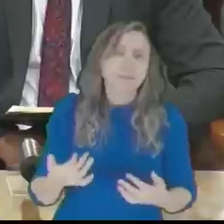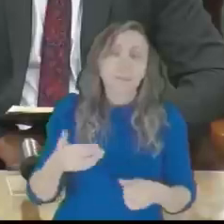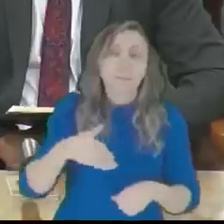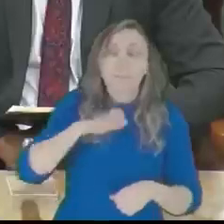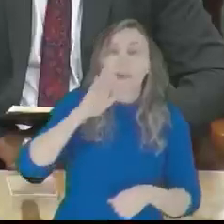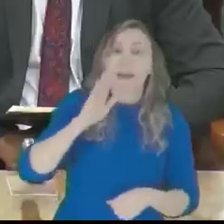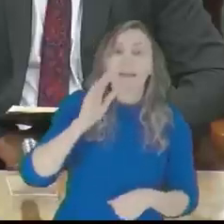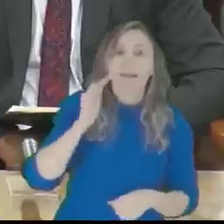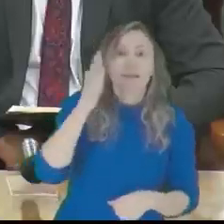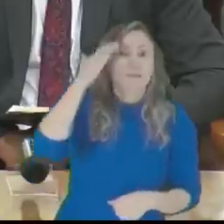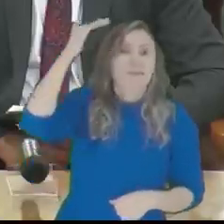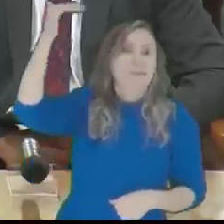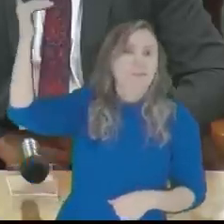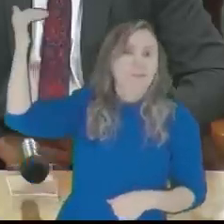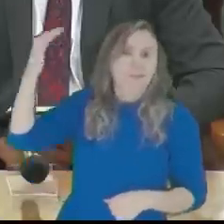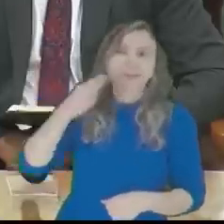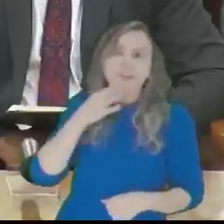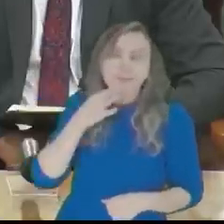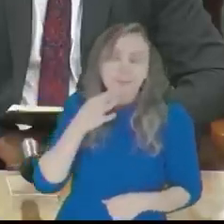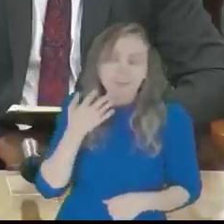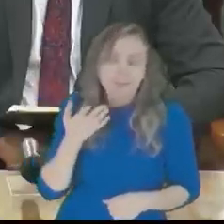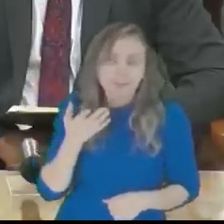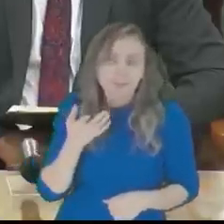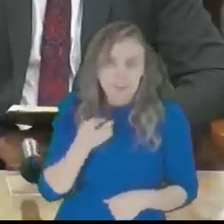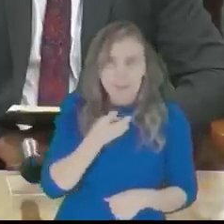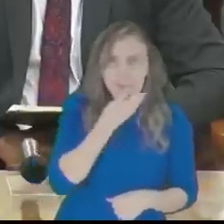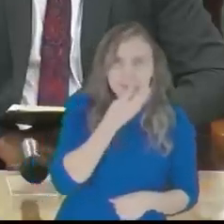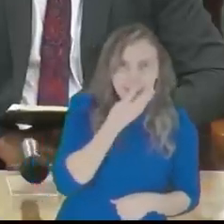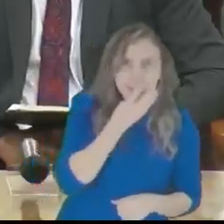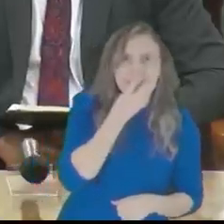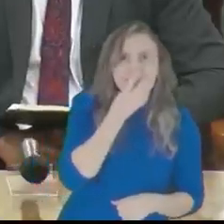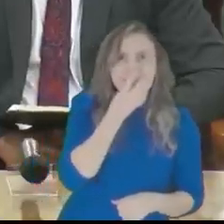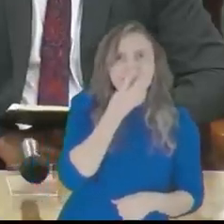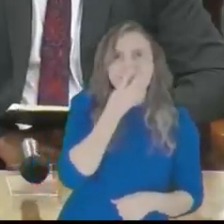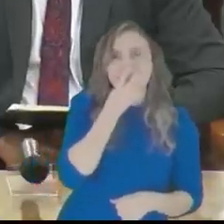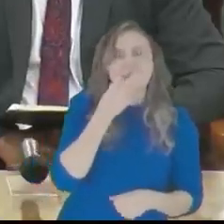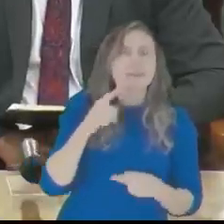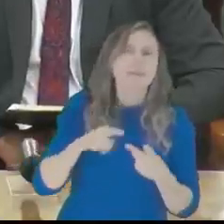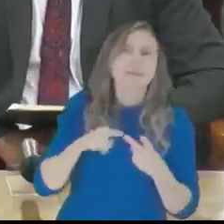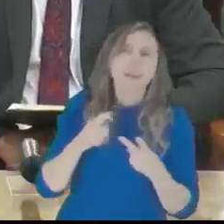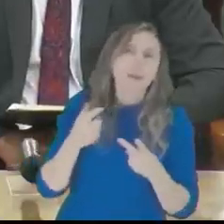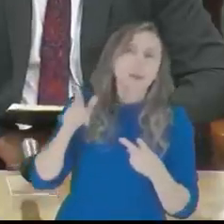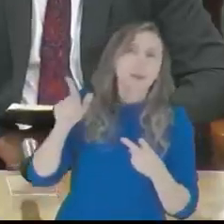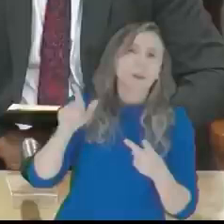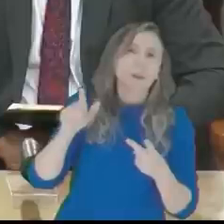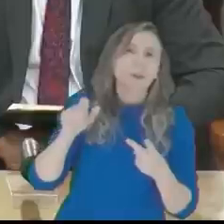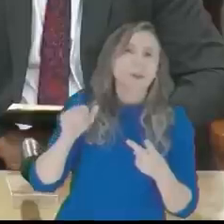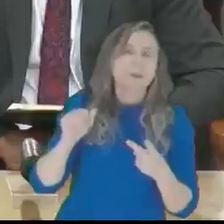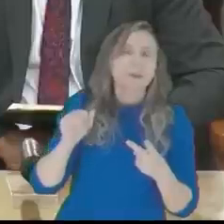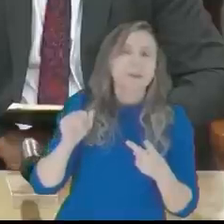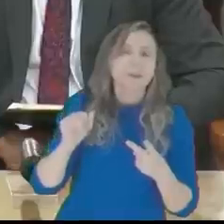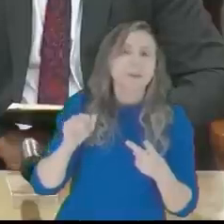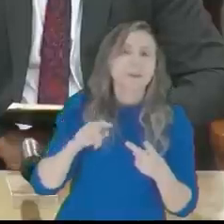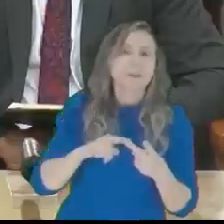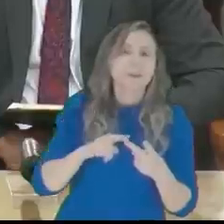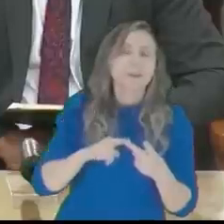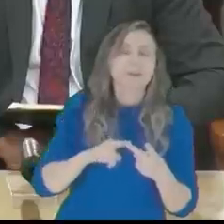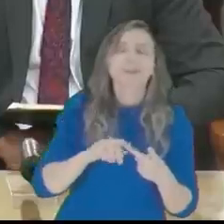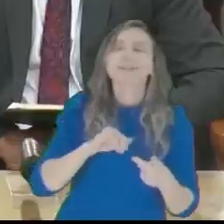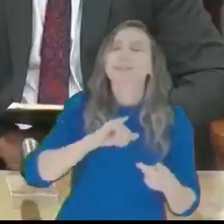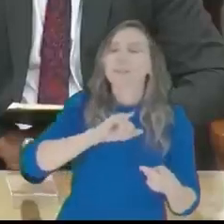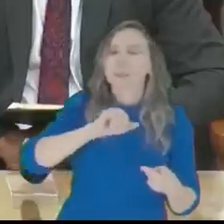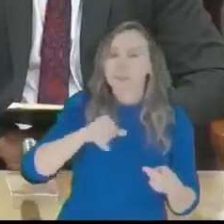famoso, Isaías, mas Deus falou por Isaías. Mas o outro que é chamado profeta pentecostal,